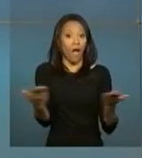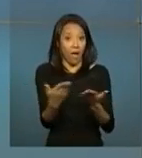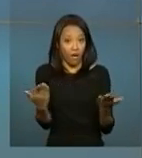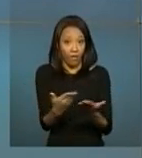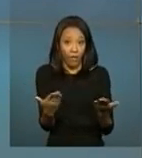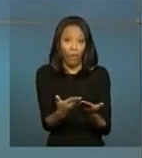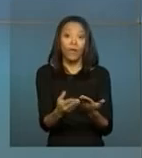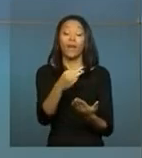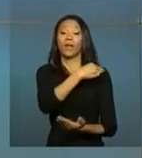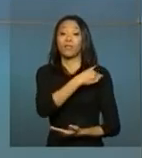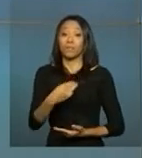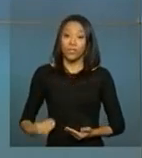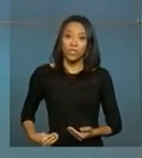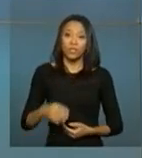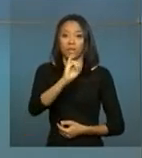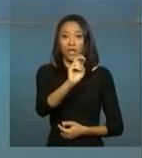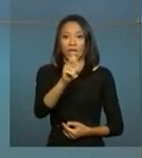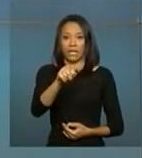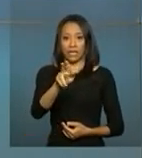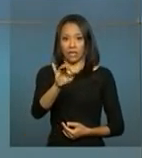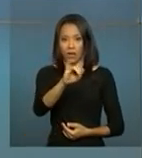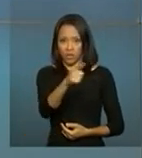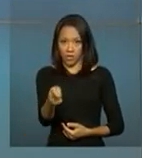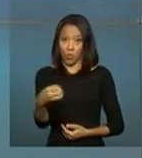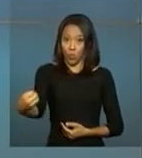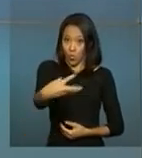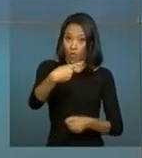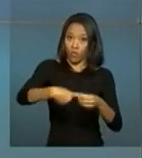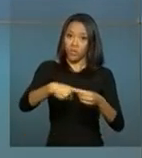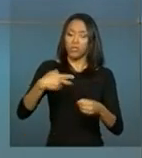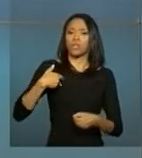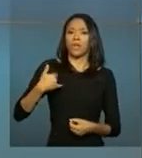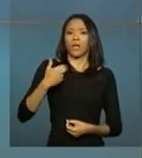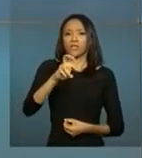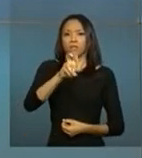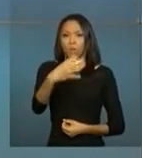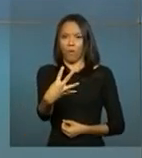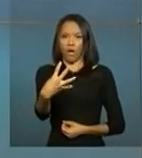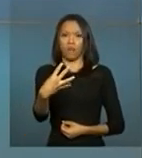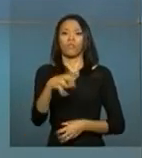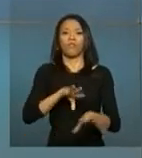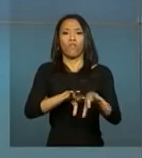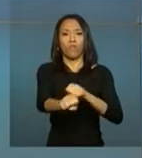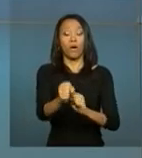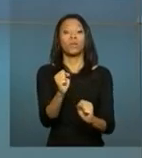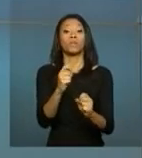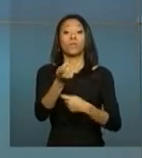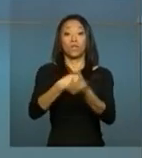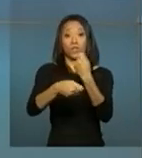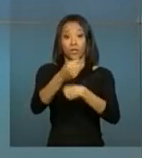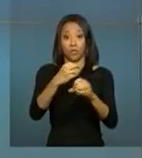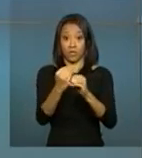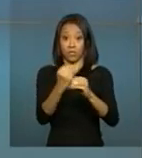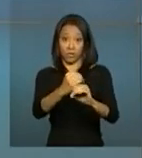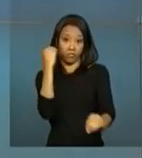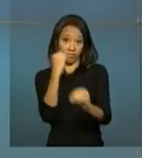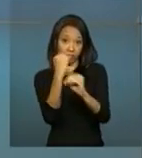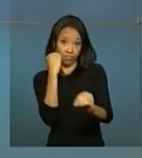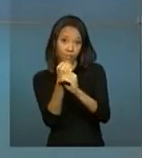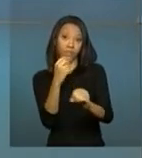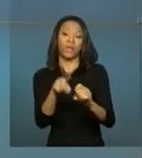da integração nacional. O novo ministro das cidades tem 54 anos, é formado em economia e em engenharia civil.